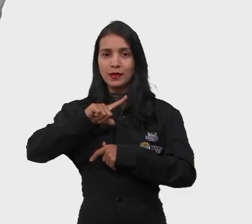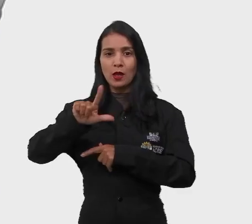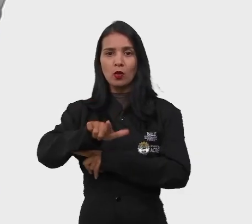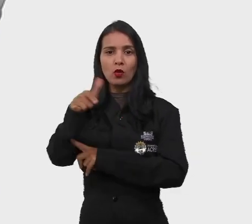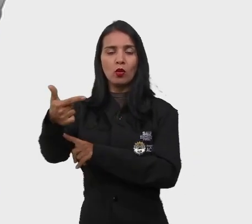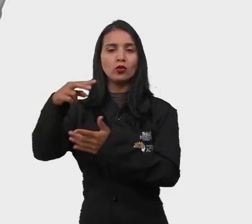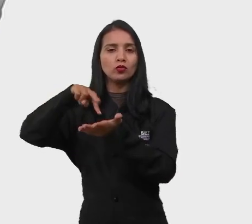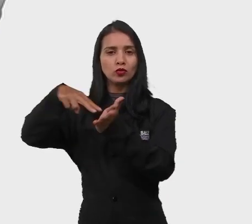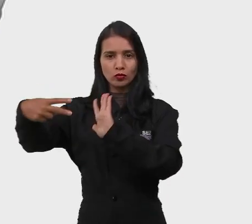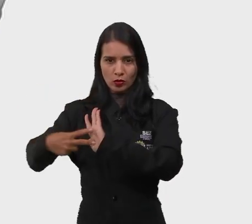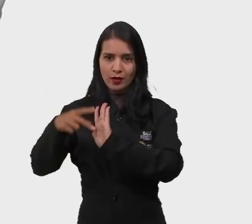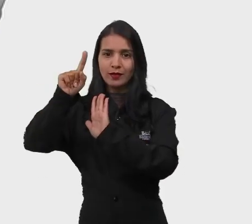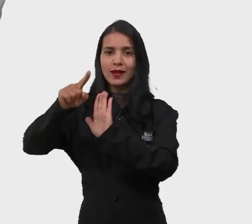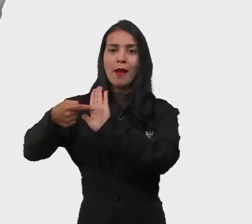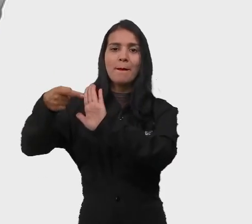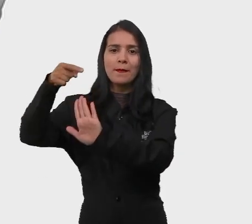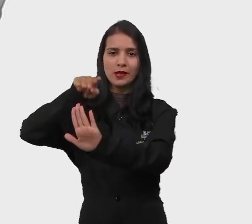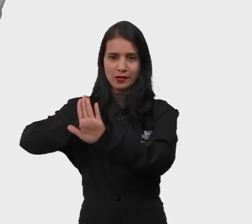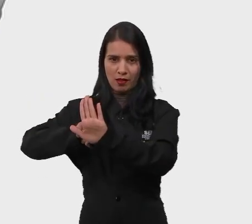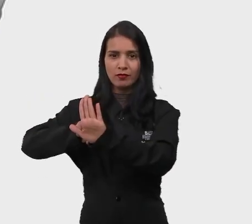distancia. Continuando,